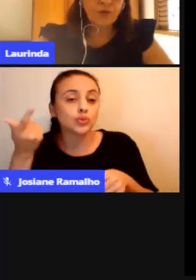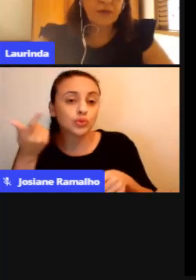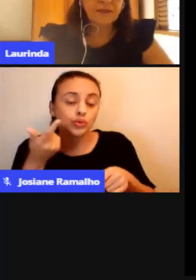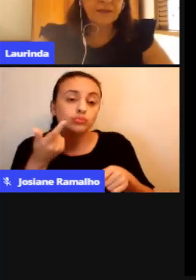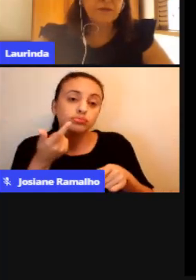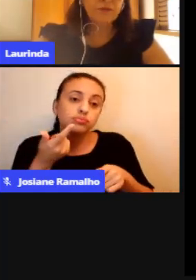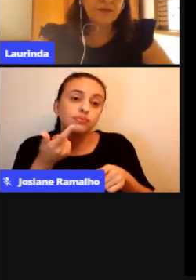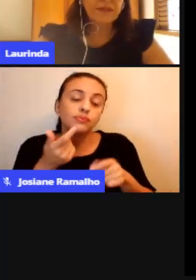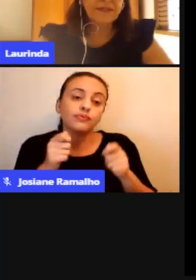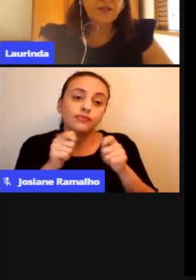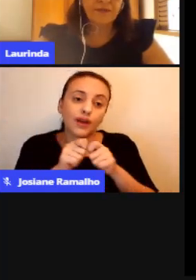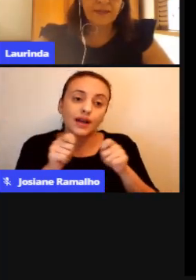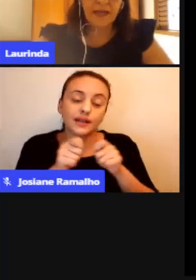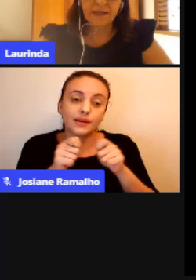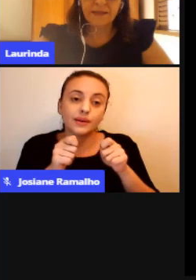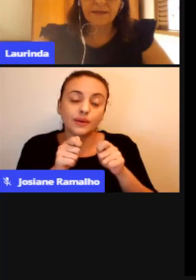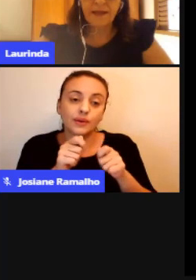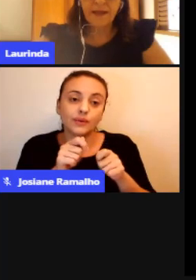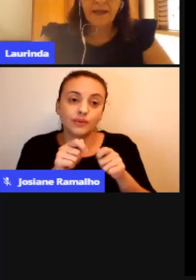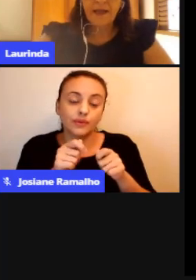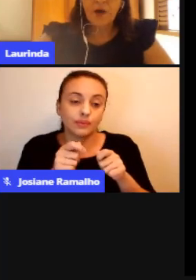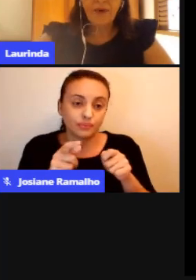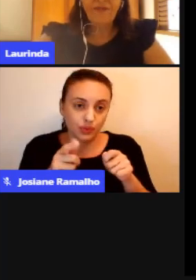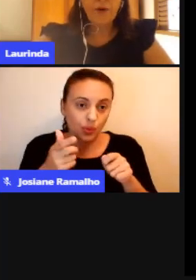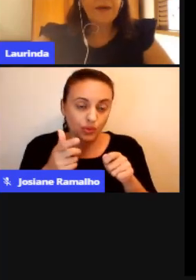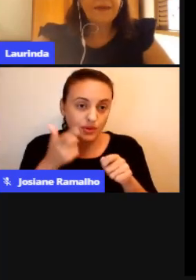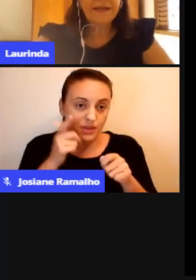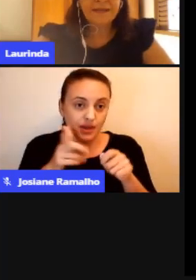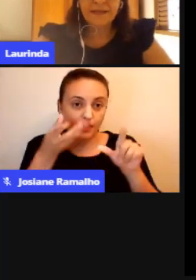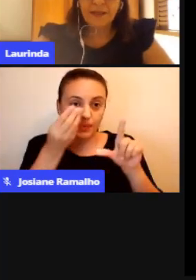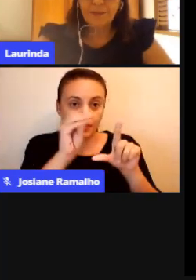de produções das atividades.